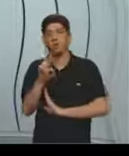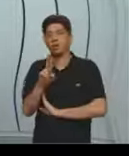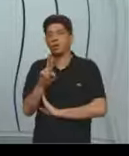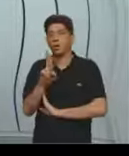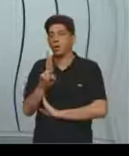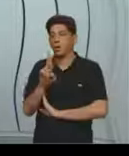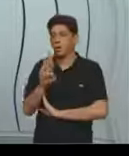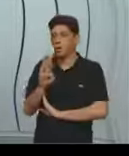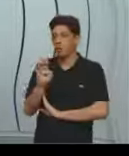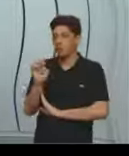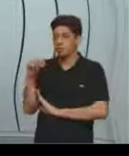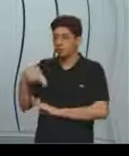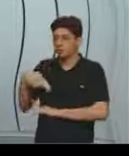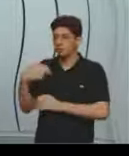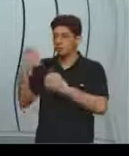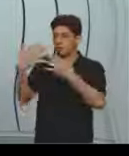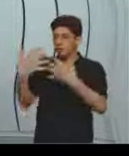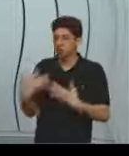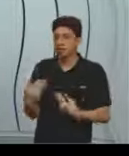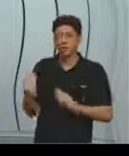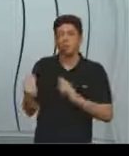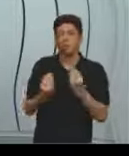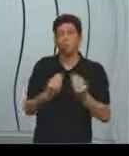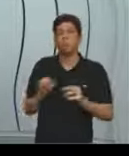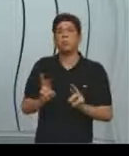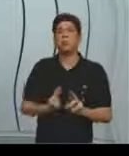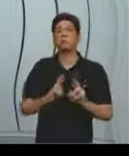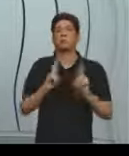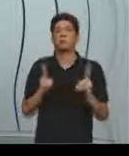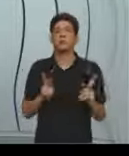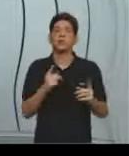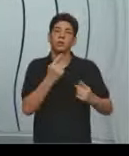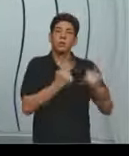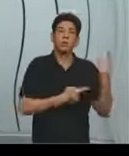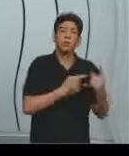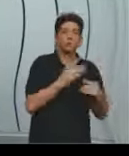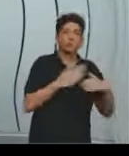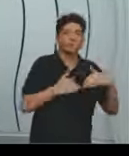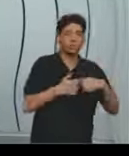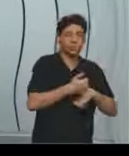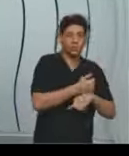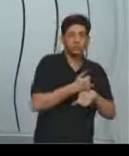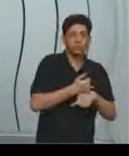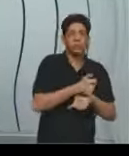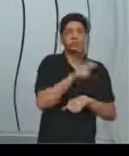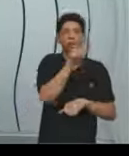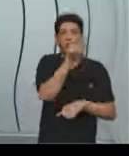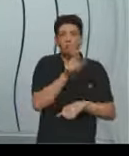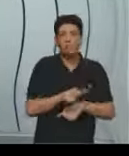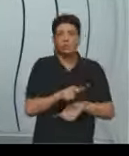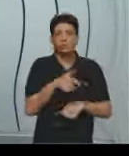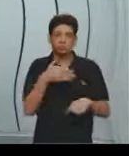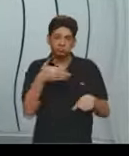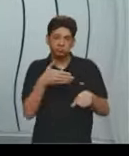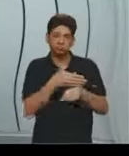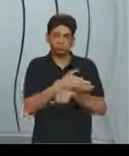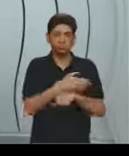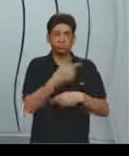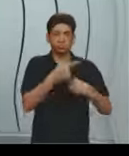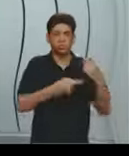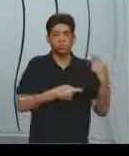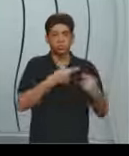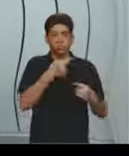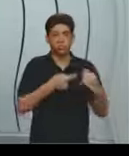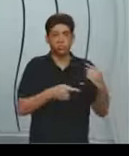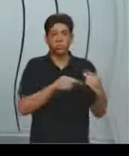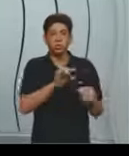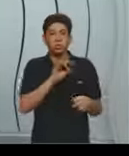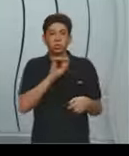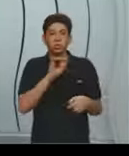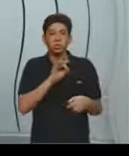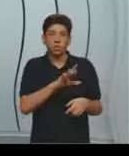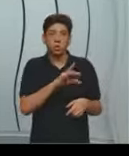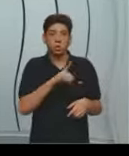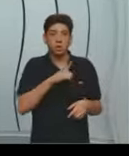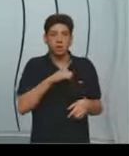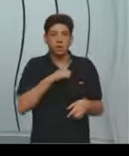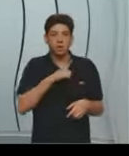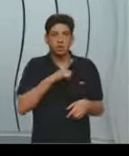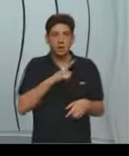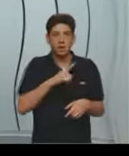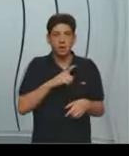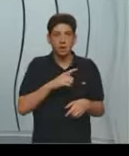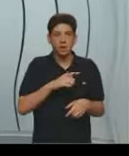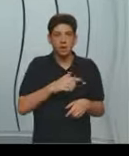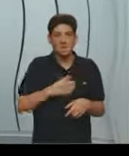Alves que ele vai falar basicamente dessa lógica dessa diferença entre político profissional que aquela pessoa que entra na política apenas para ter benefícios